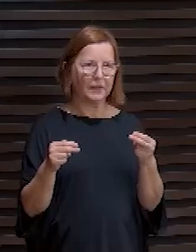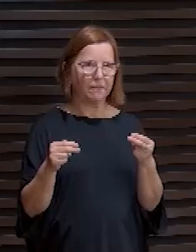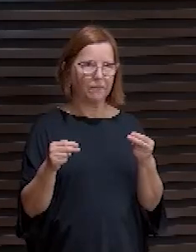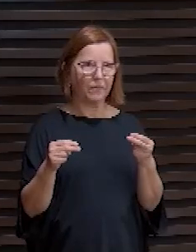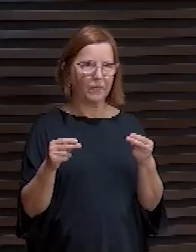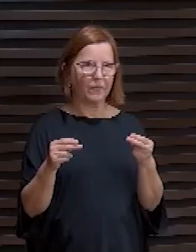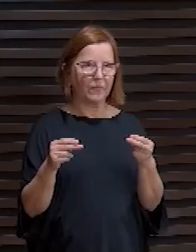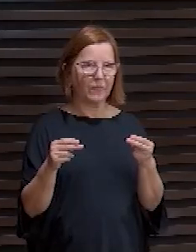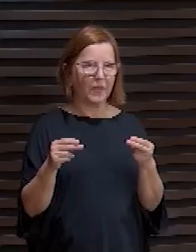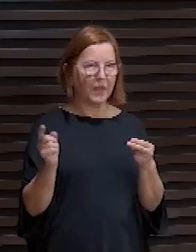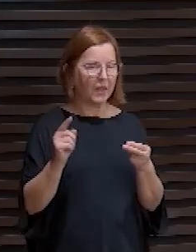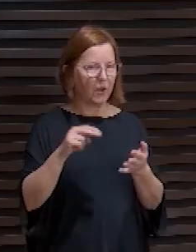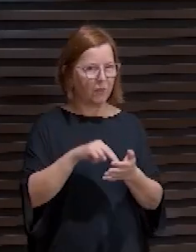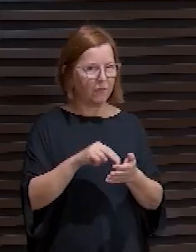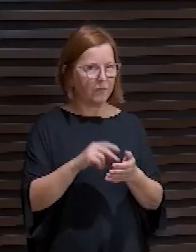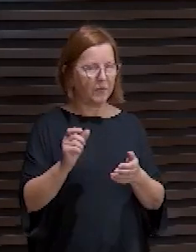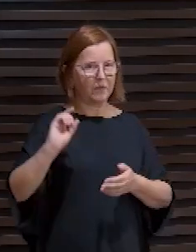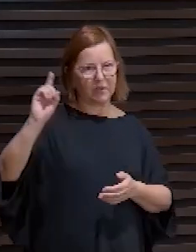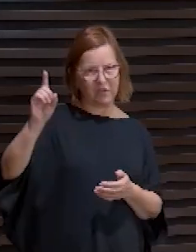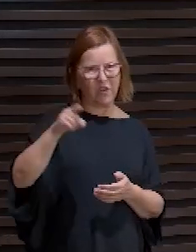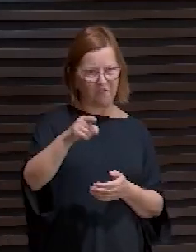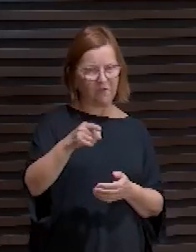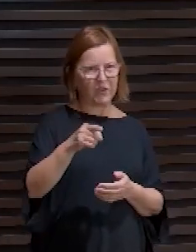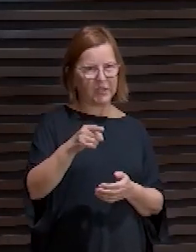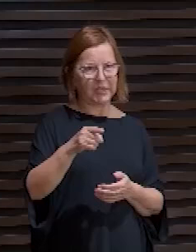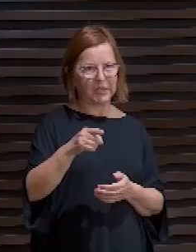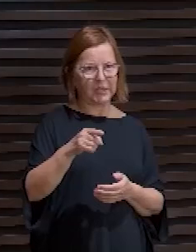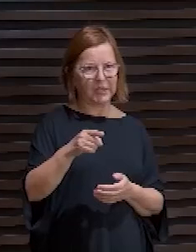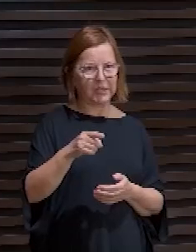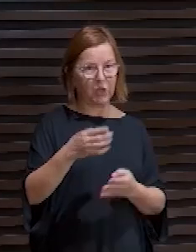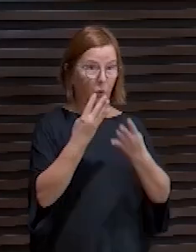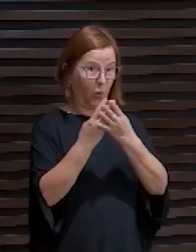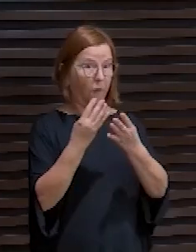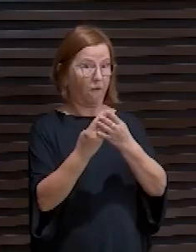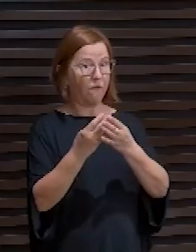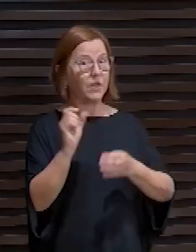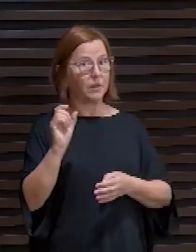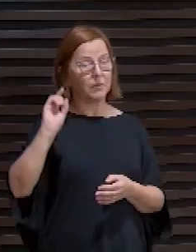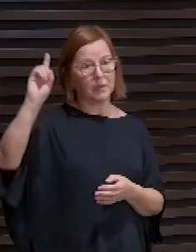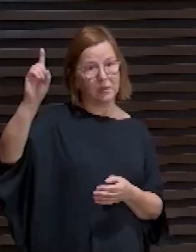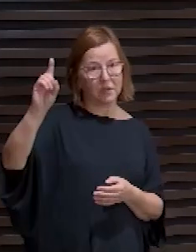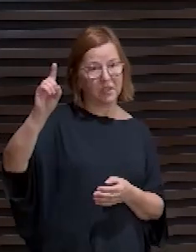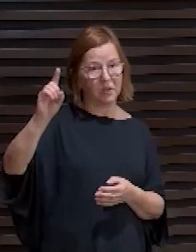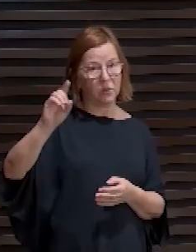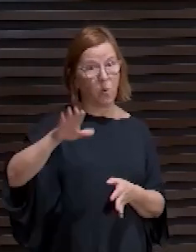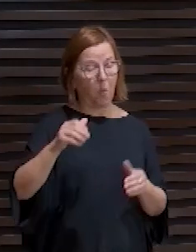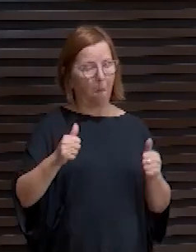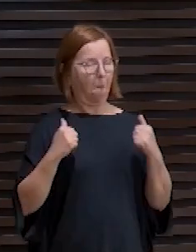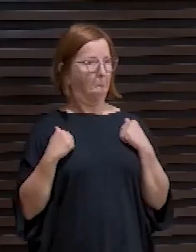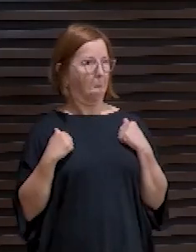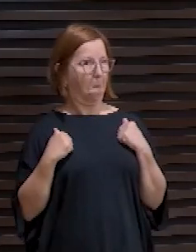nas Escrituras, omite-se ou tenta ser politicamente correto? Esse é